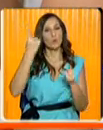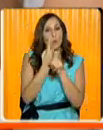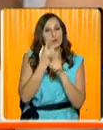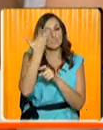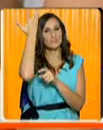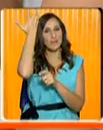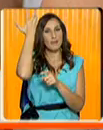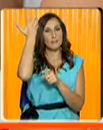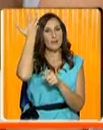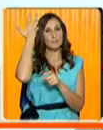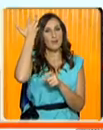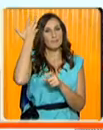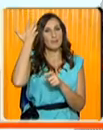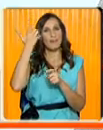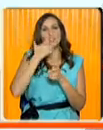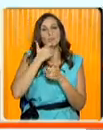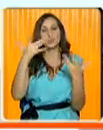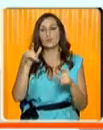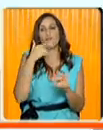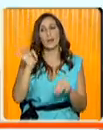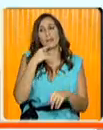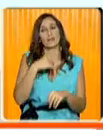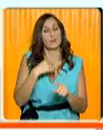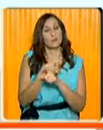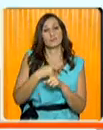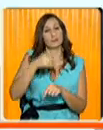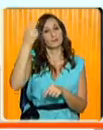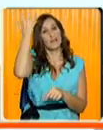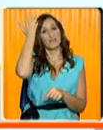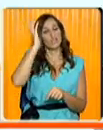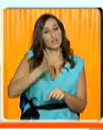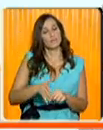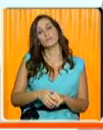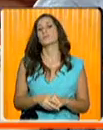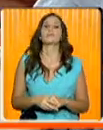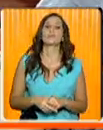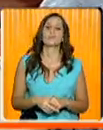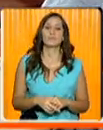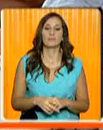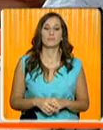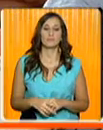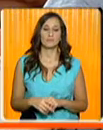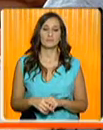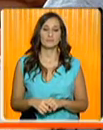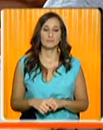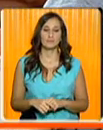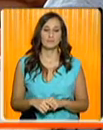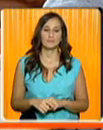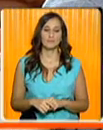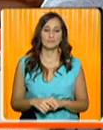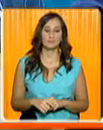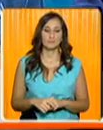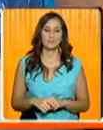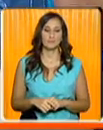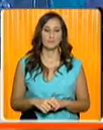tudo. Não vale a pena hoje dizerem uma coisa. Não, porque temos falado de uma coisa de 2006. Para quê? Não, mas assim, não, e é literal. Tu